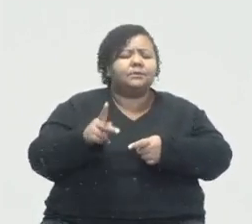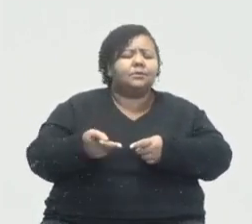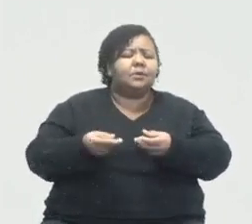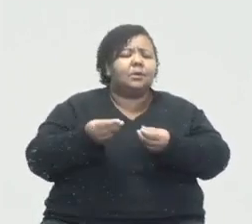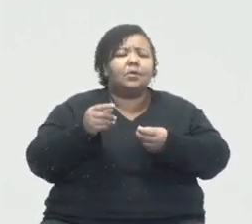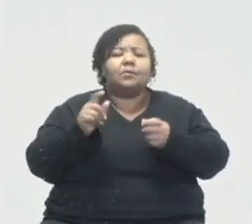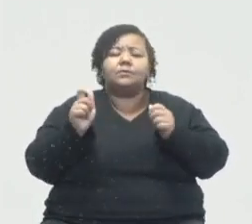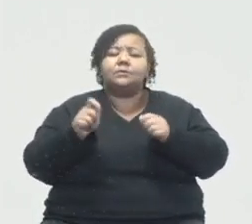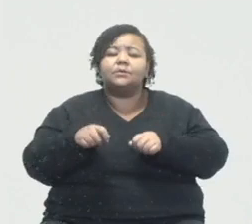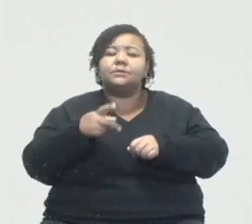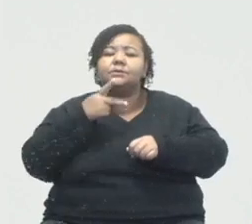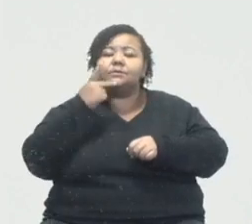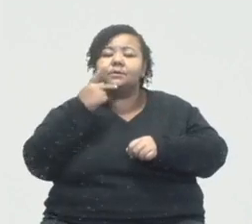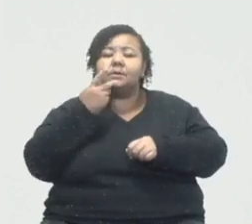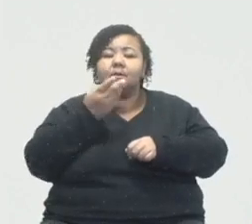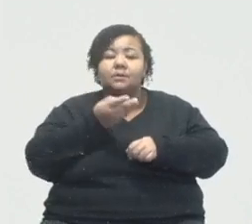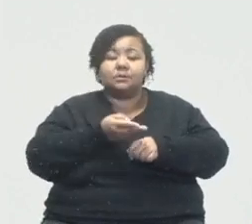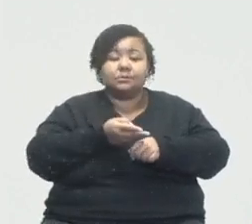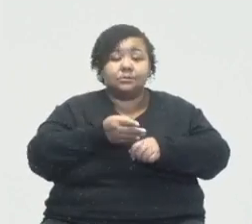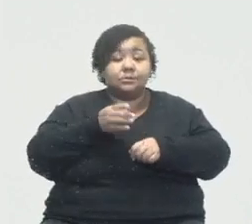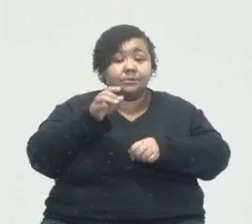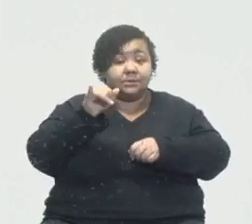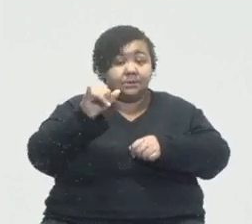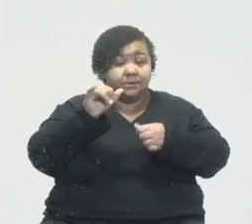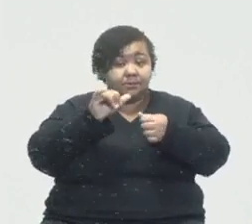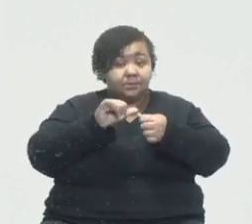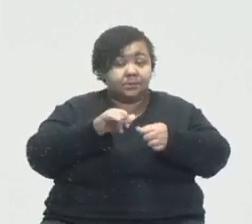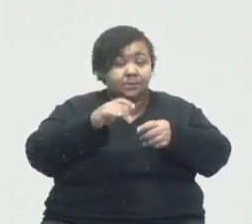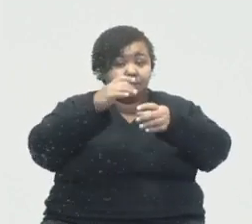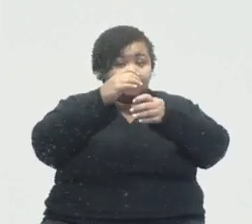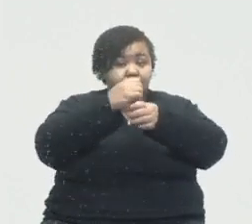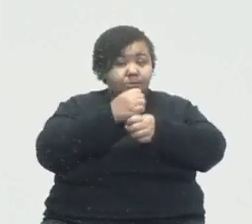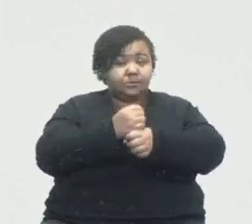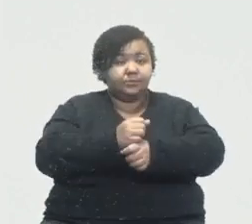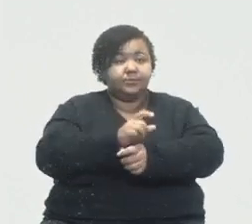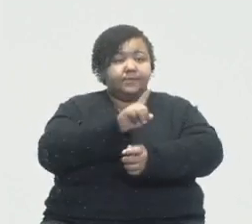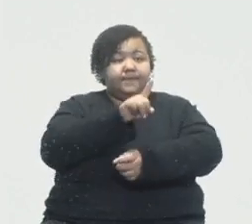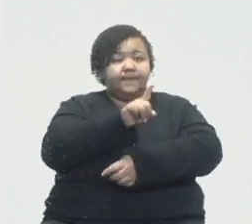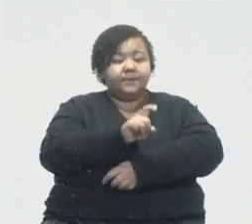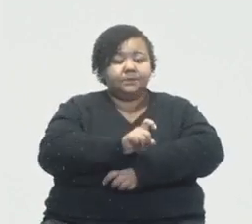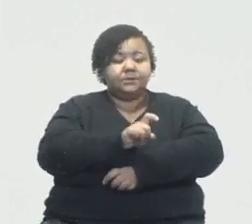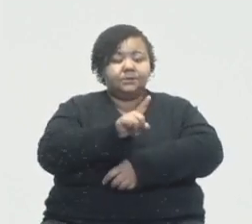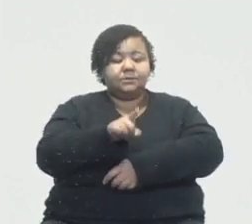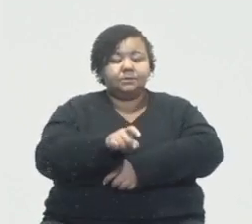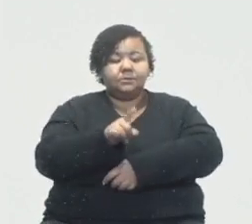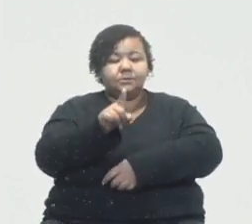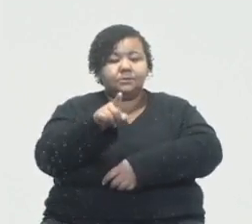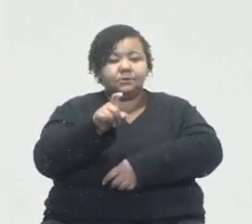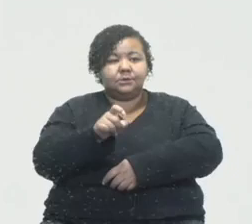isso? Veja, se realizarmos aqui as operações, teremos x e x